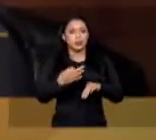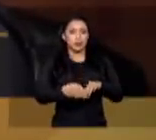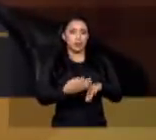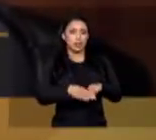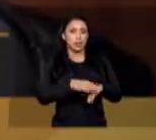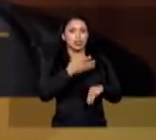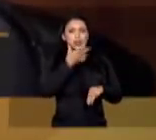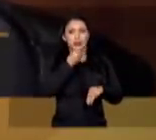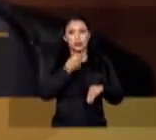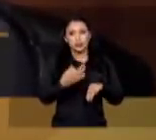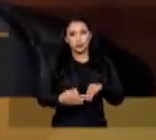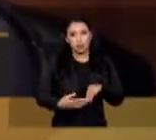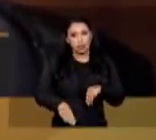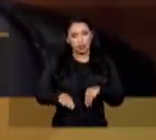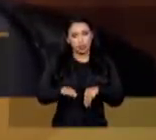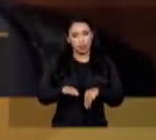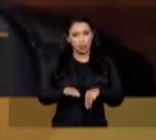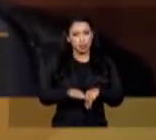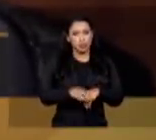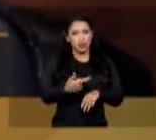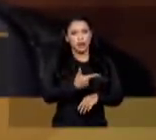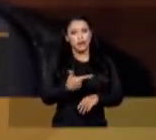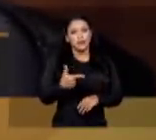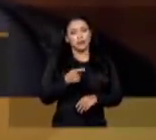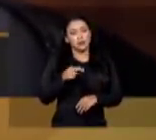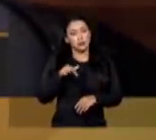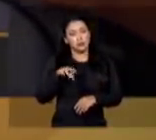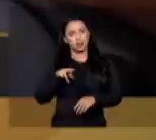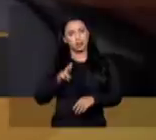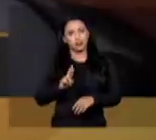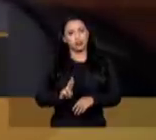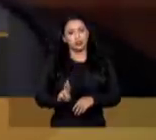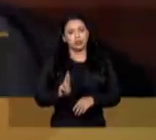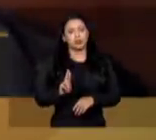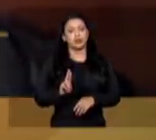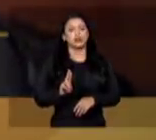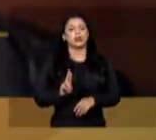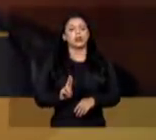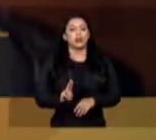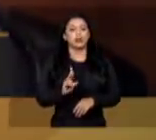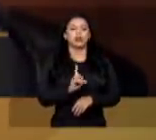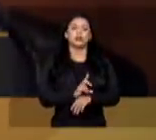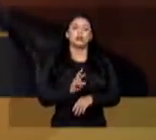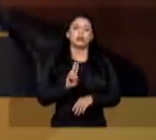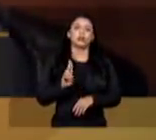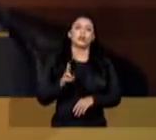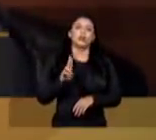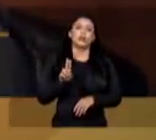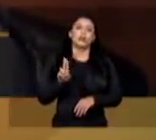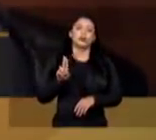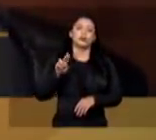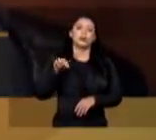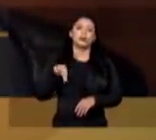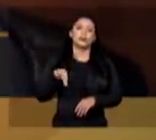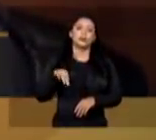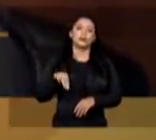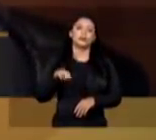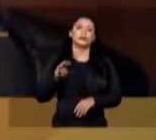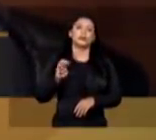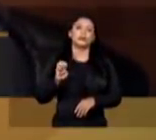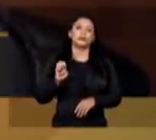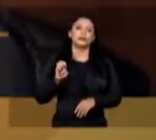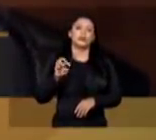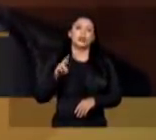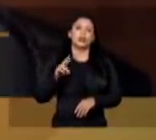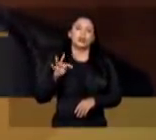senhores ministros, ao senhor vice-procurador-geral da República, professor doutor Humberto Jacques, ao senhor advogado